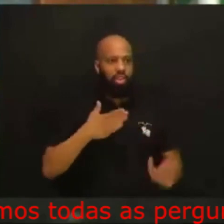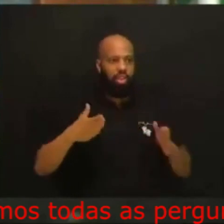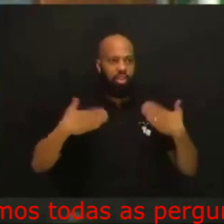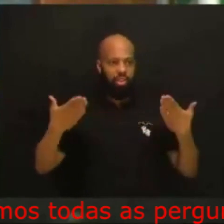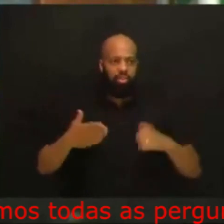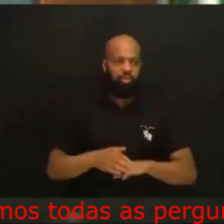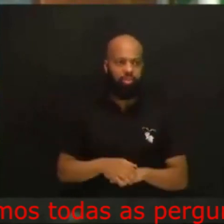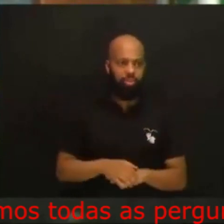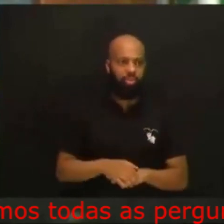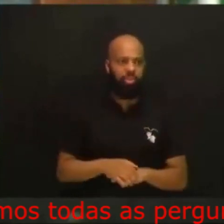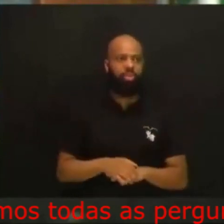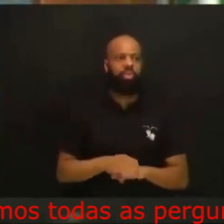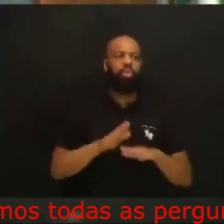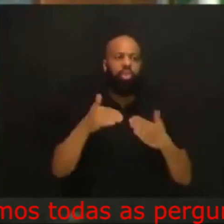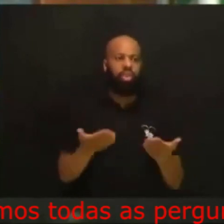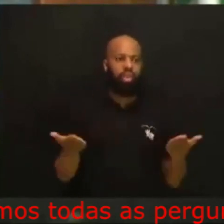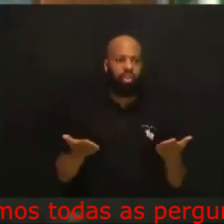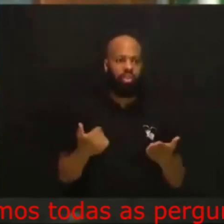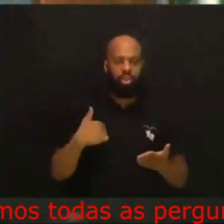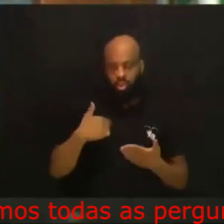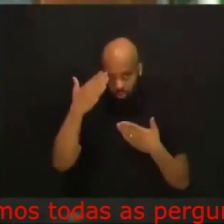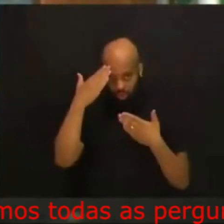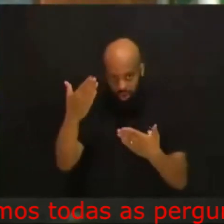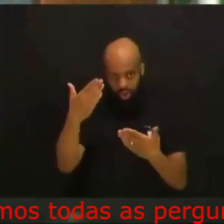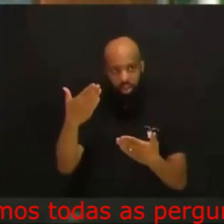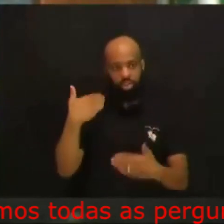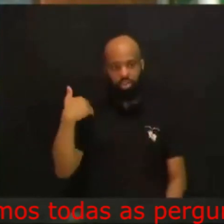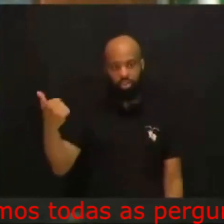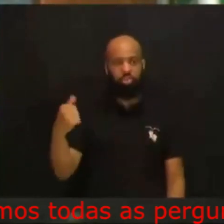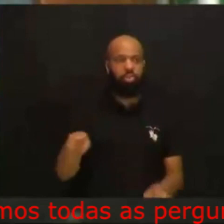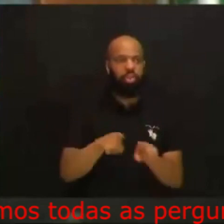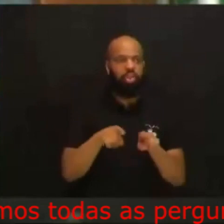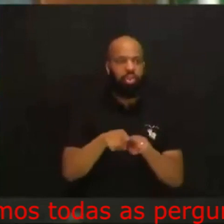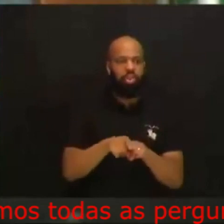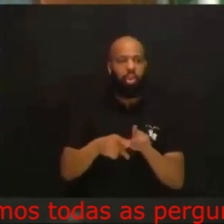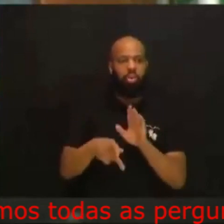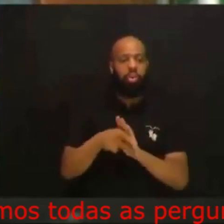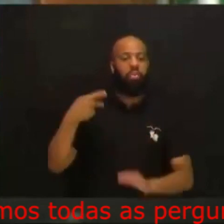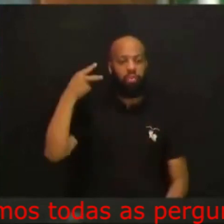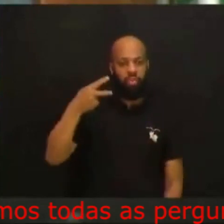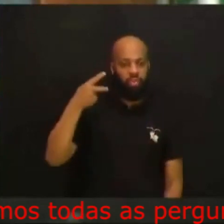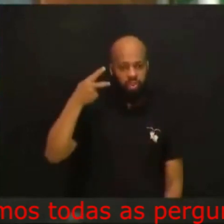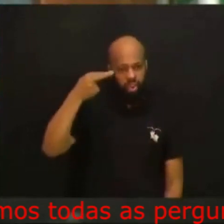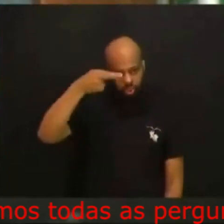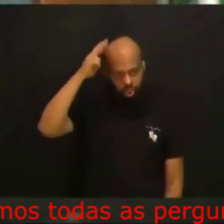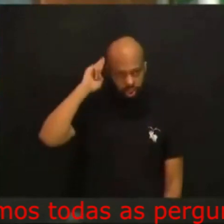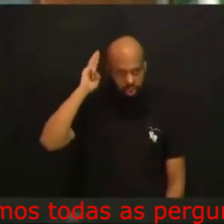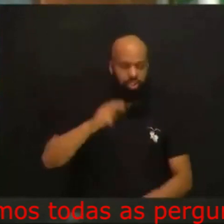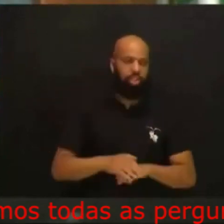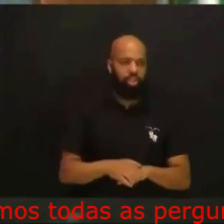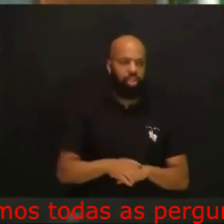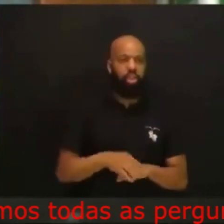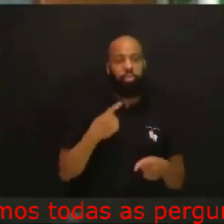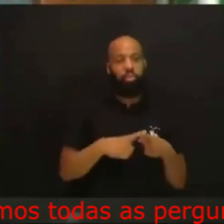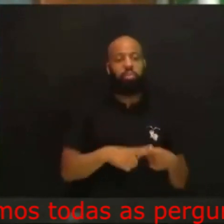Enfim, volto para agradecer o convite do vereador Renan pela